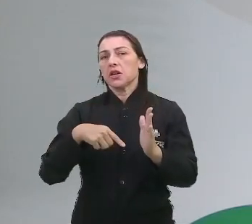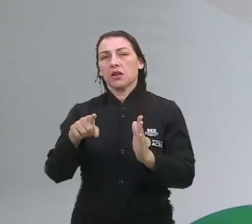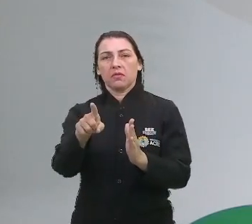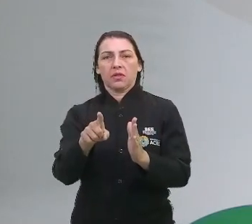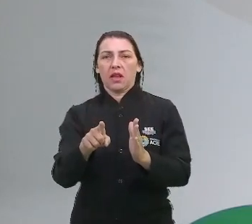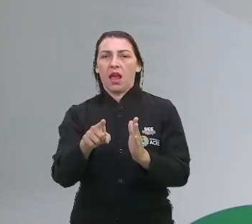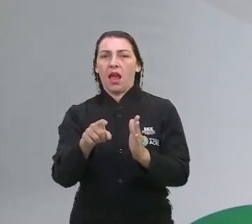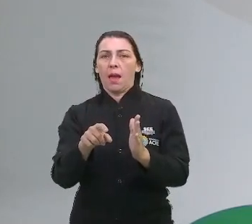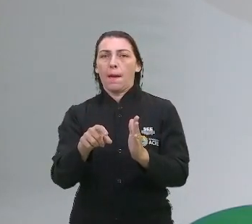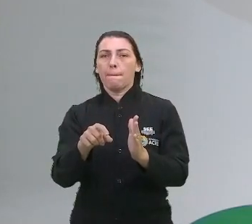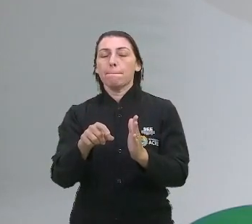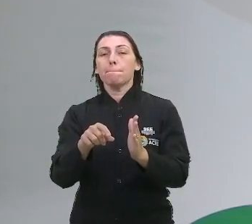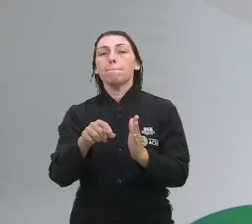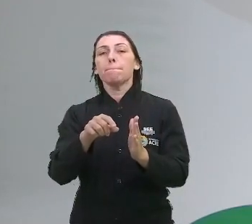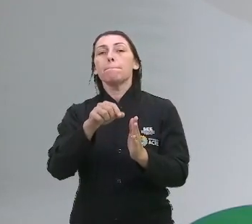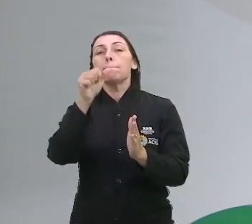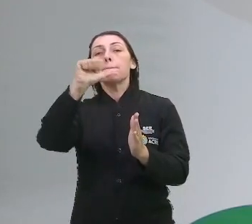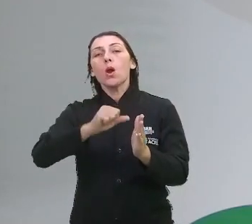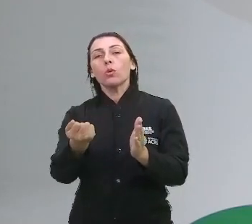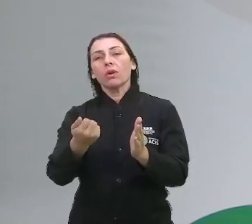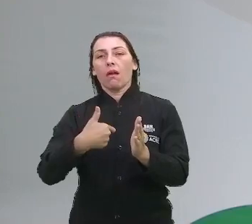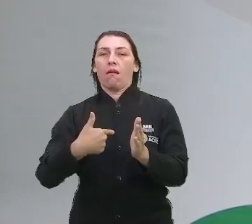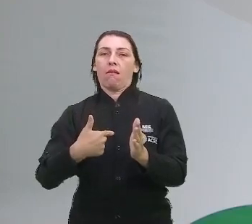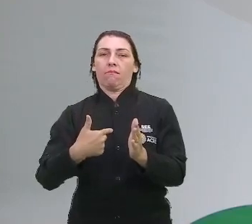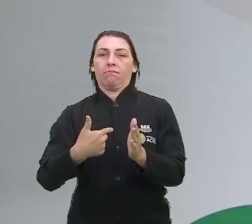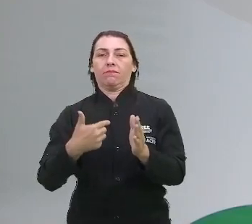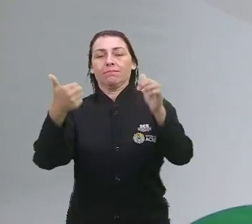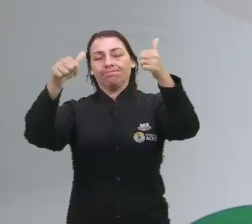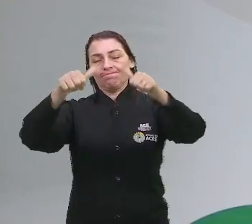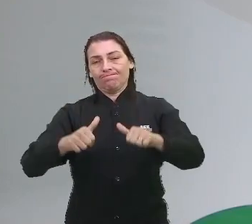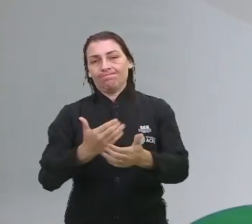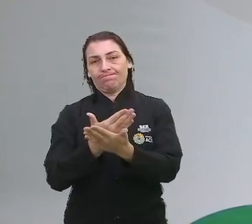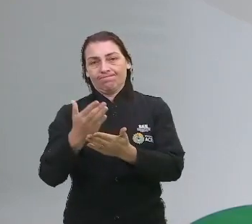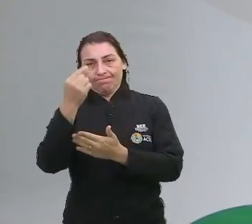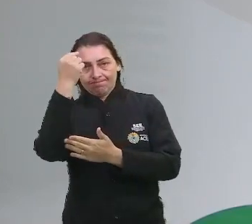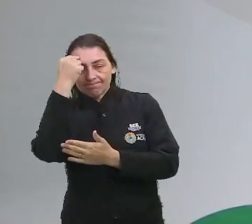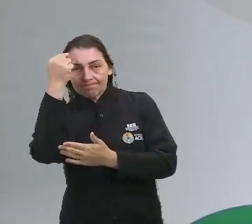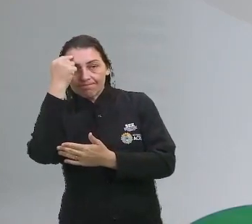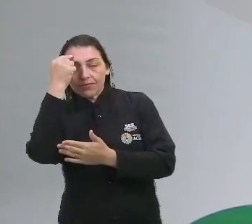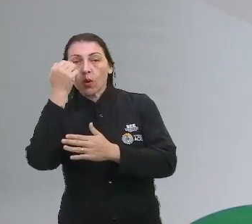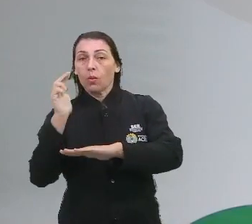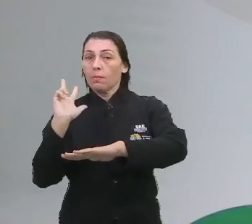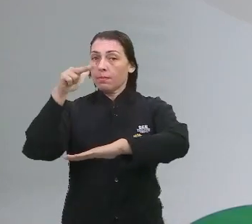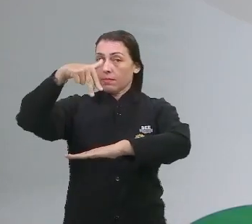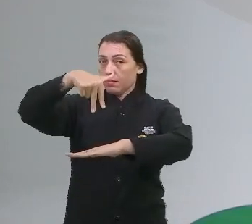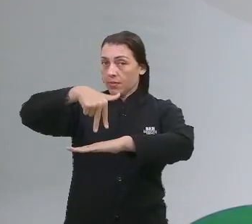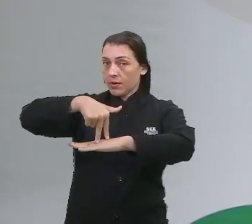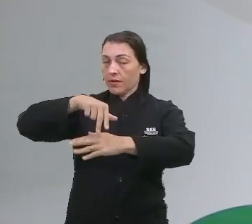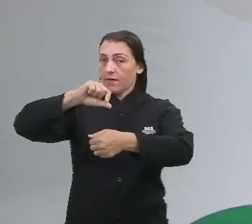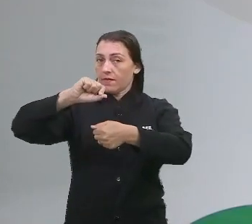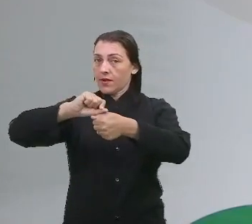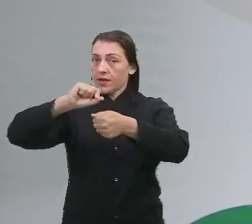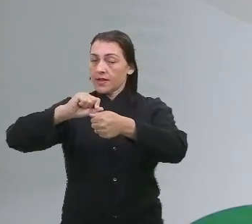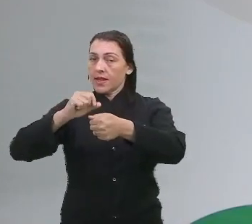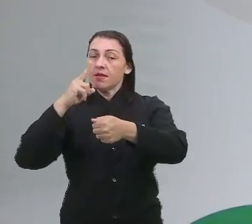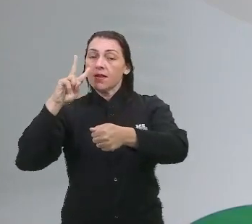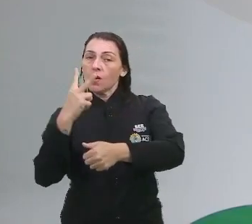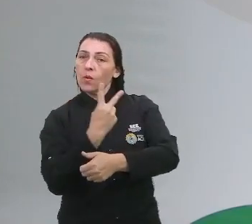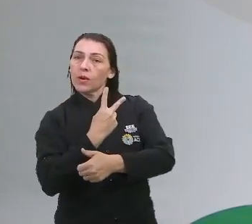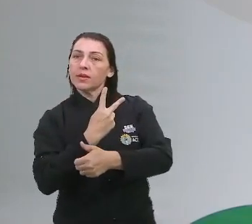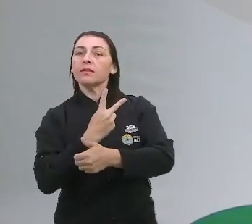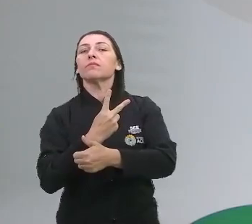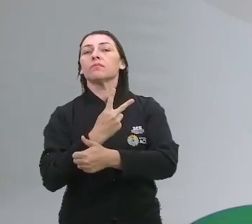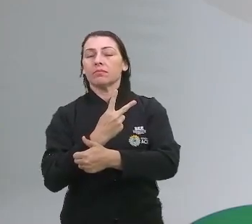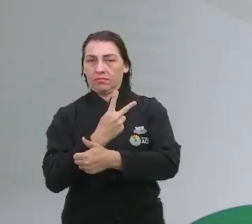faz inferior. Então, é essa análise, essa perspectiva que a gente tem que começar a ter como protagonista. É fazer esse reconhecimento, esse